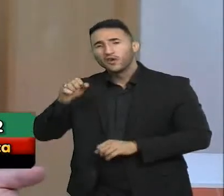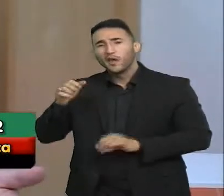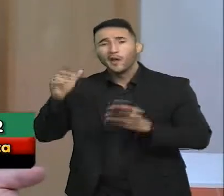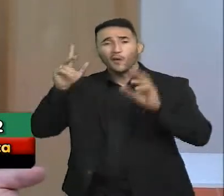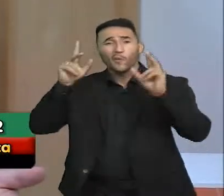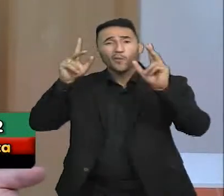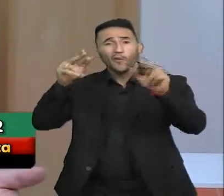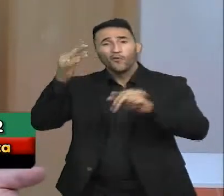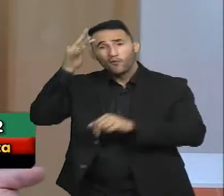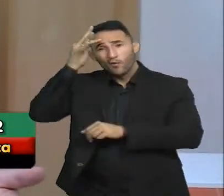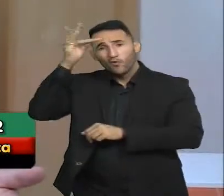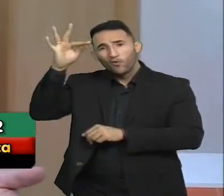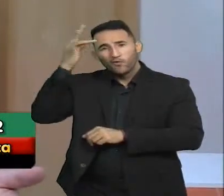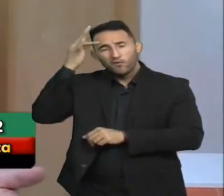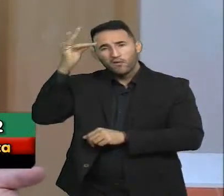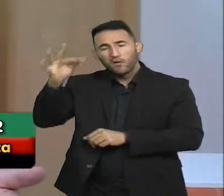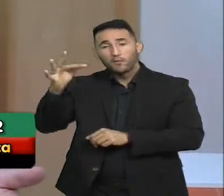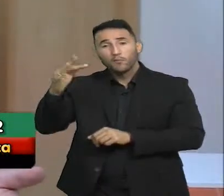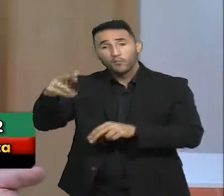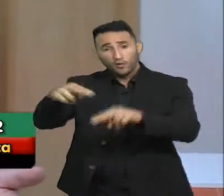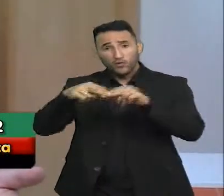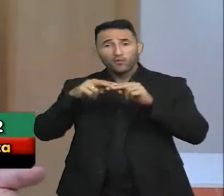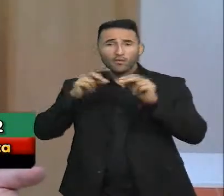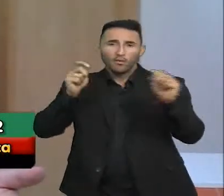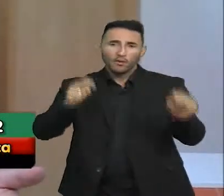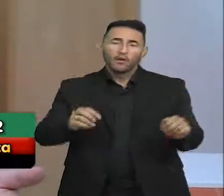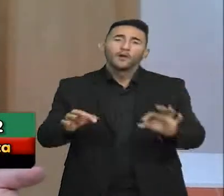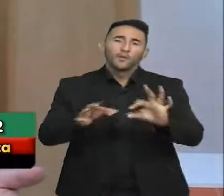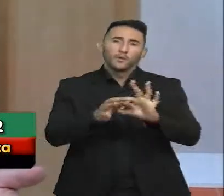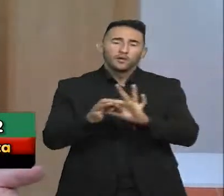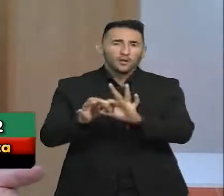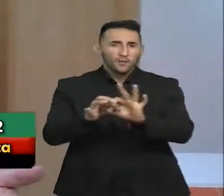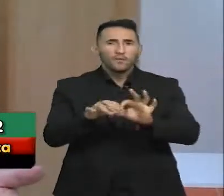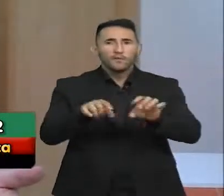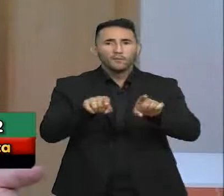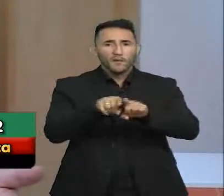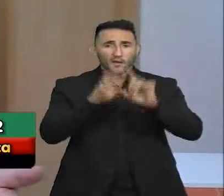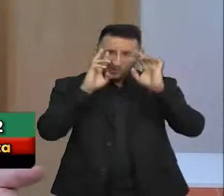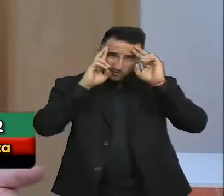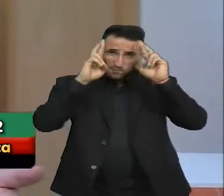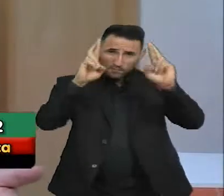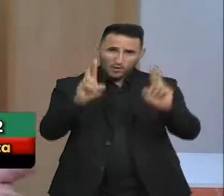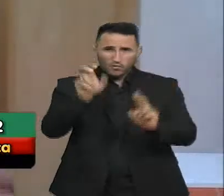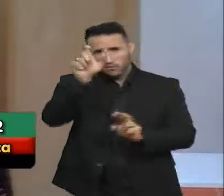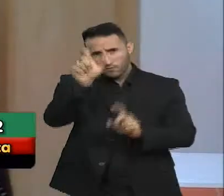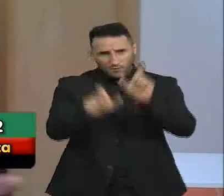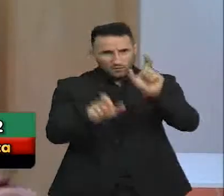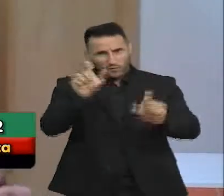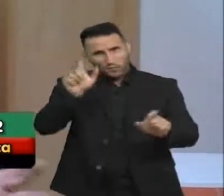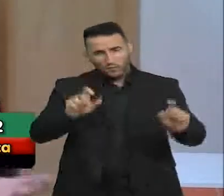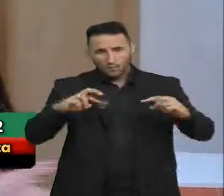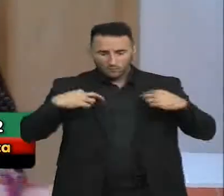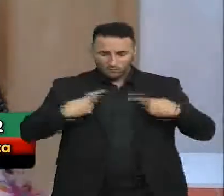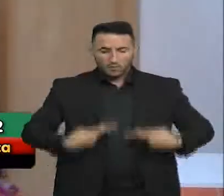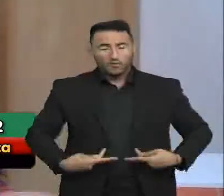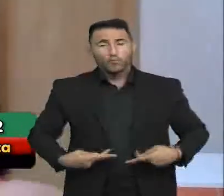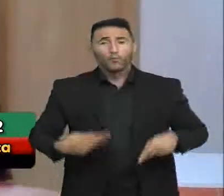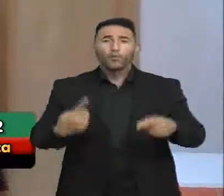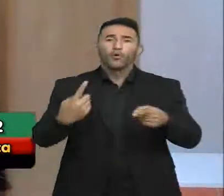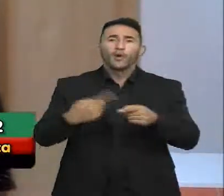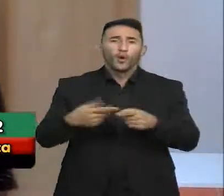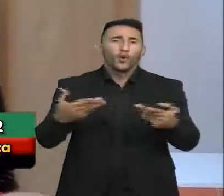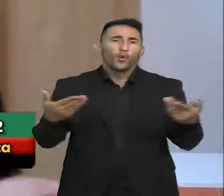une, pensando na garantia e respeito à dignidade do ser humano. Porque, hoje em dia, a gente não pensa